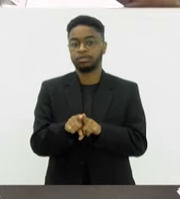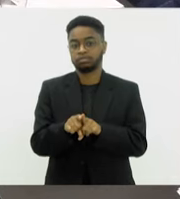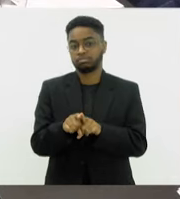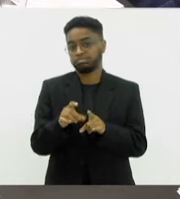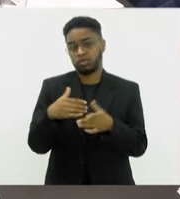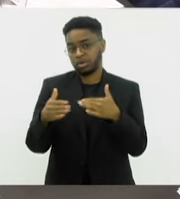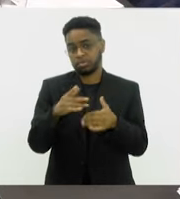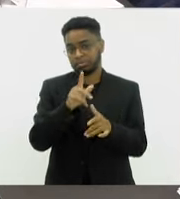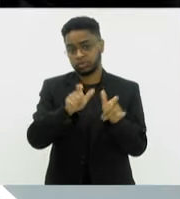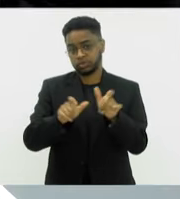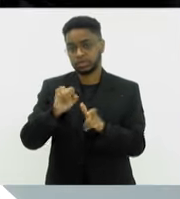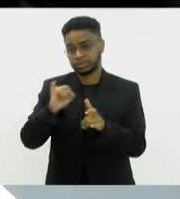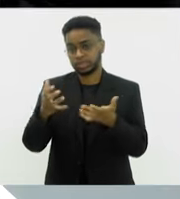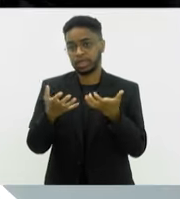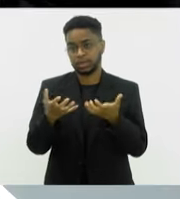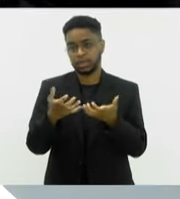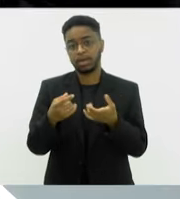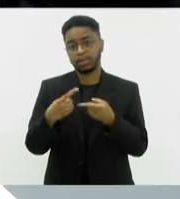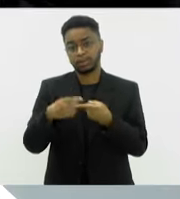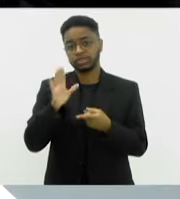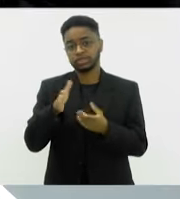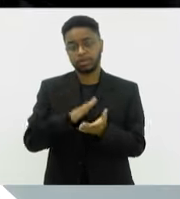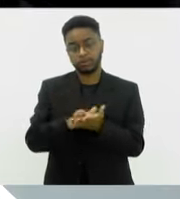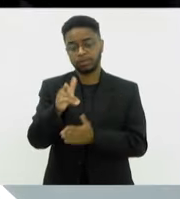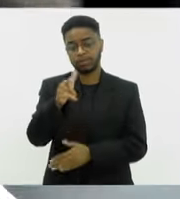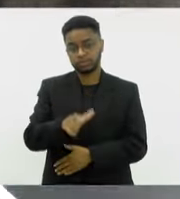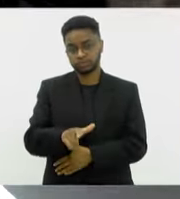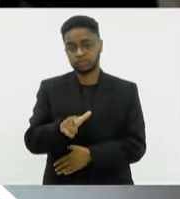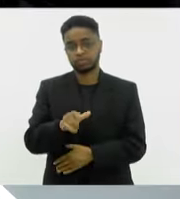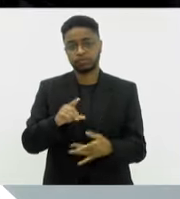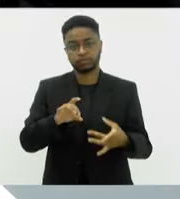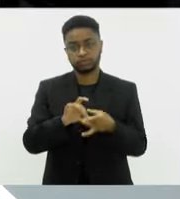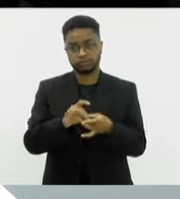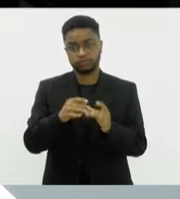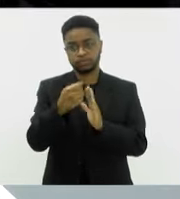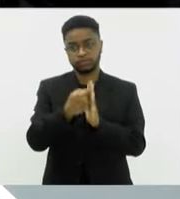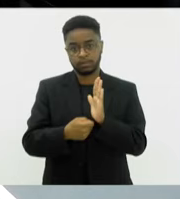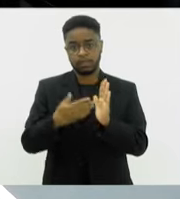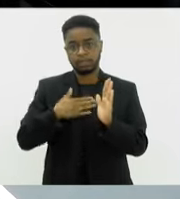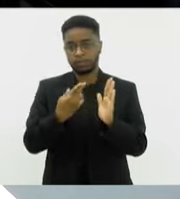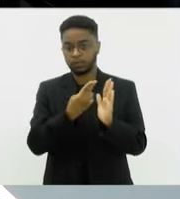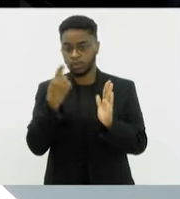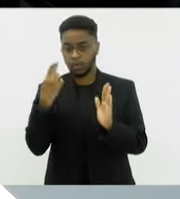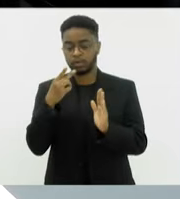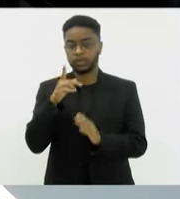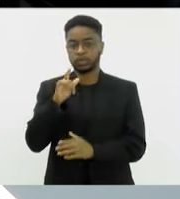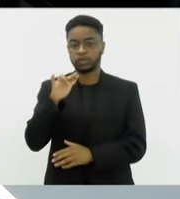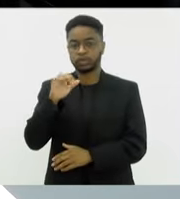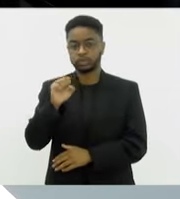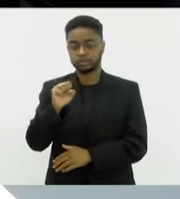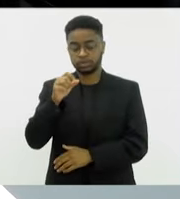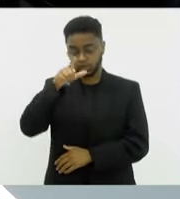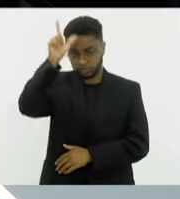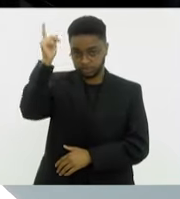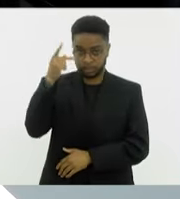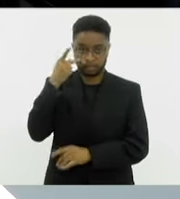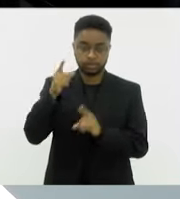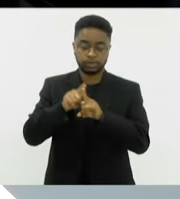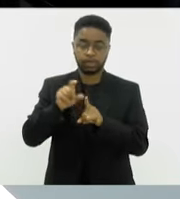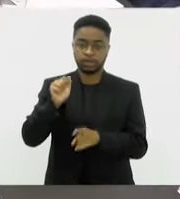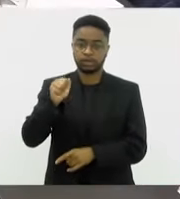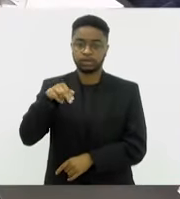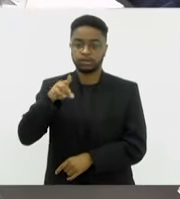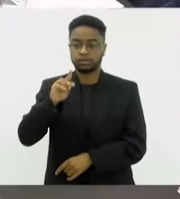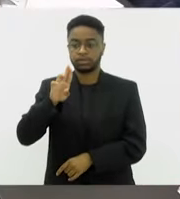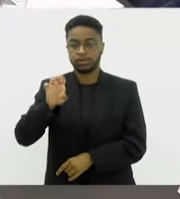Né? Mas porque já foi até republicado com a autoria, então constando o meu nome, do Luiz Paulo e do André Correia. Então,